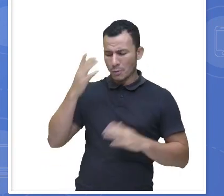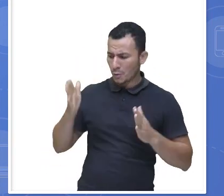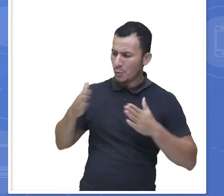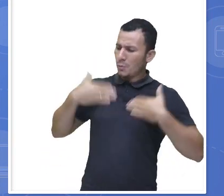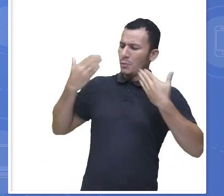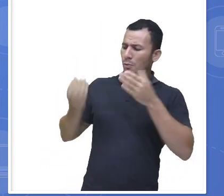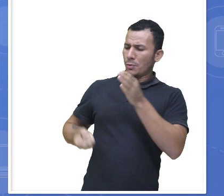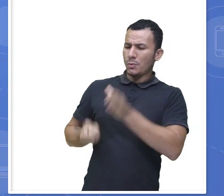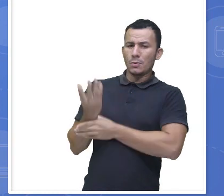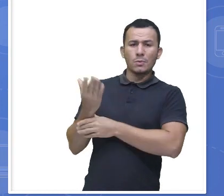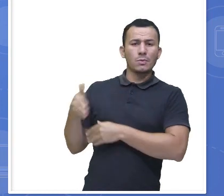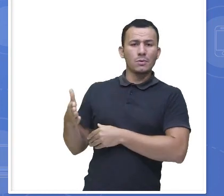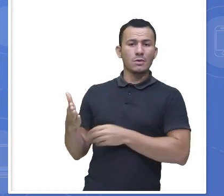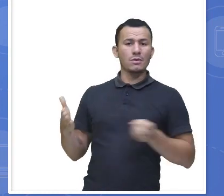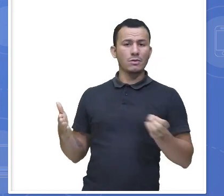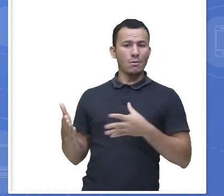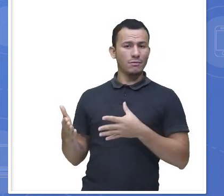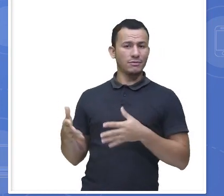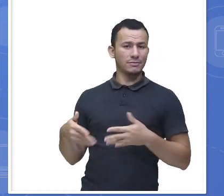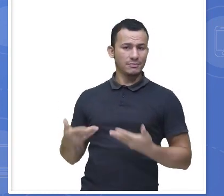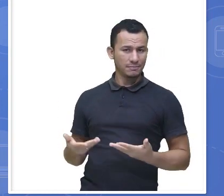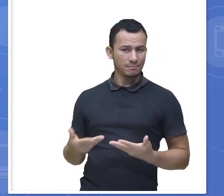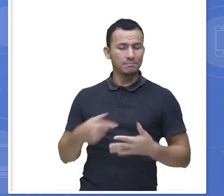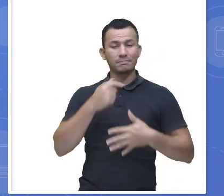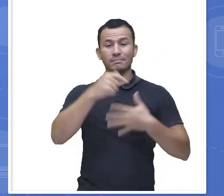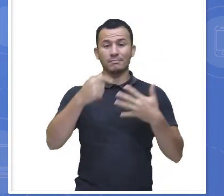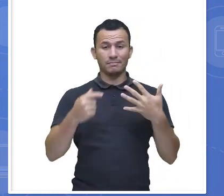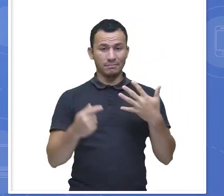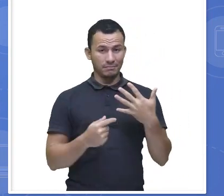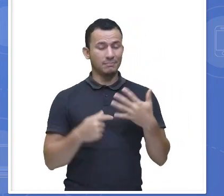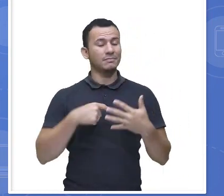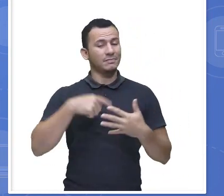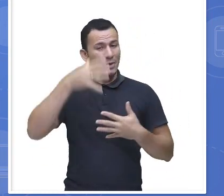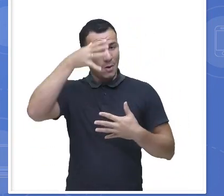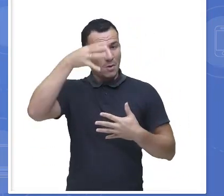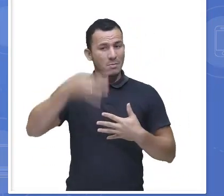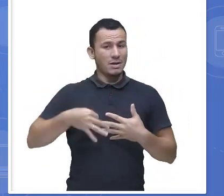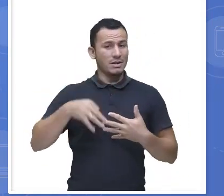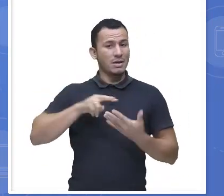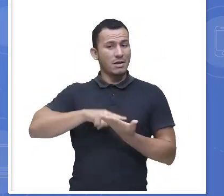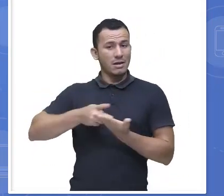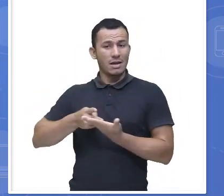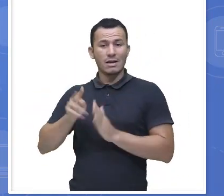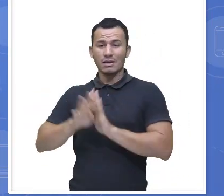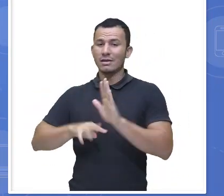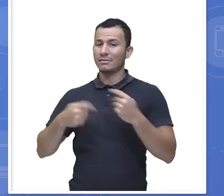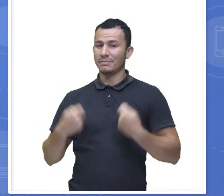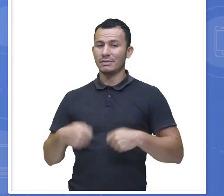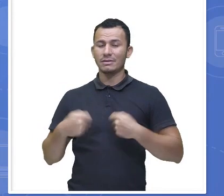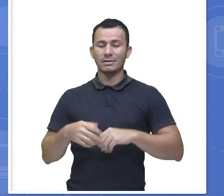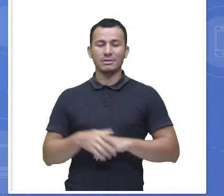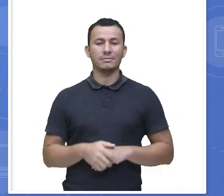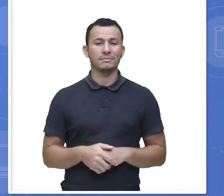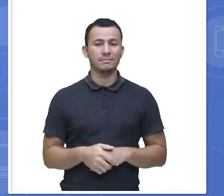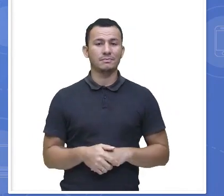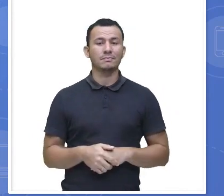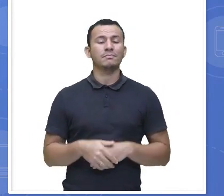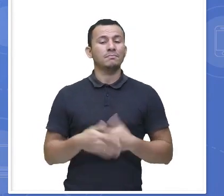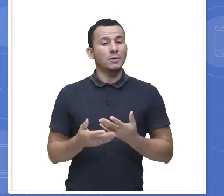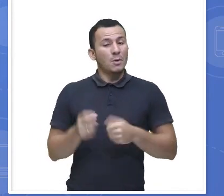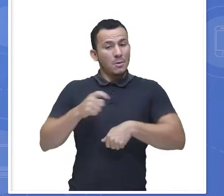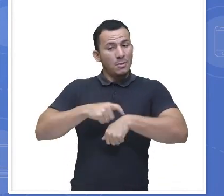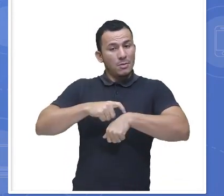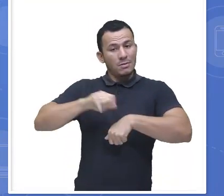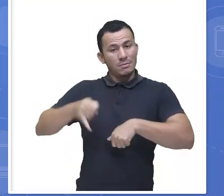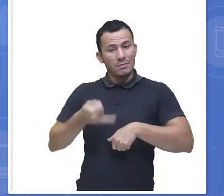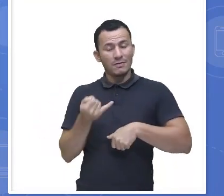de um novo peixe no aquário. Essas questões envolvem uma compreensão, uma interpretação textual. E eu já vou parabenizar